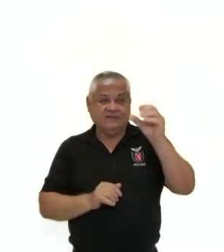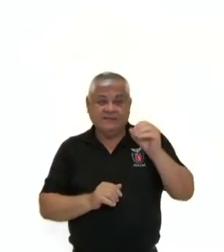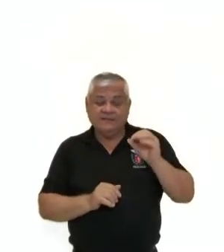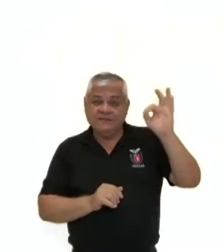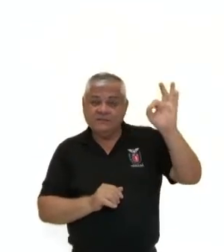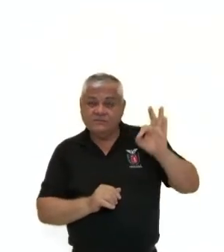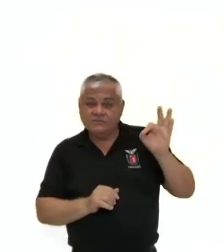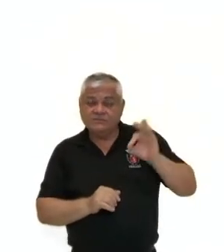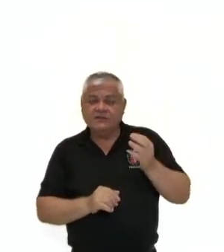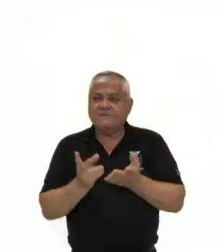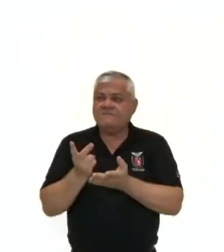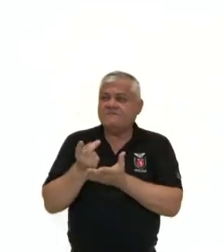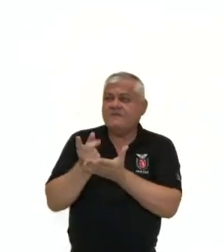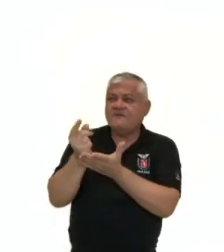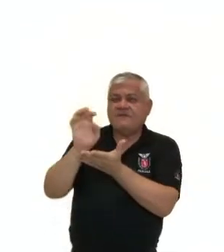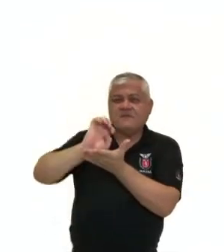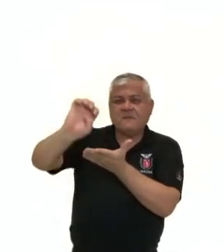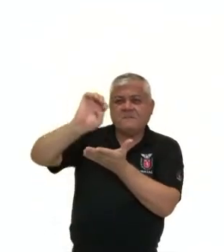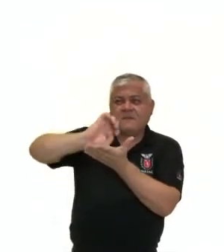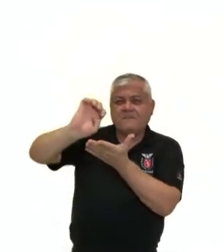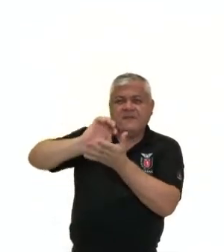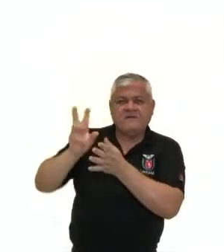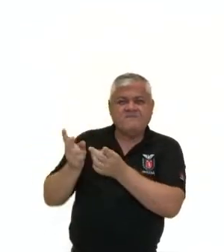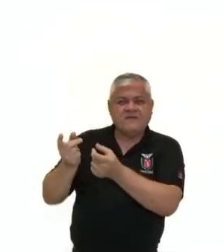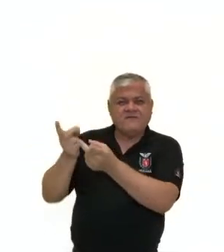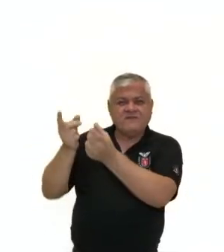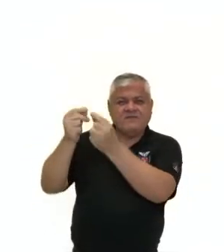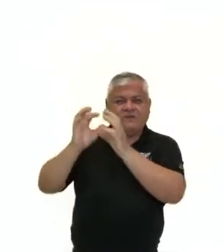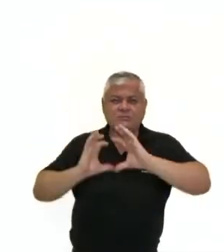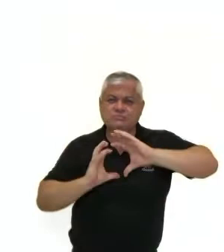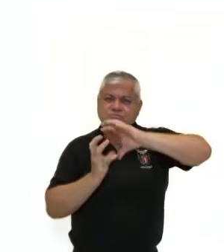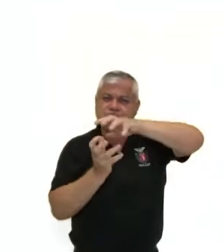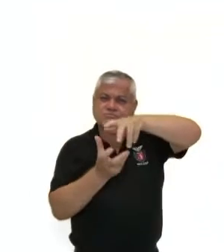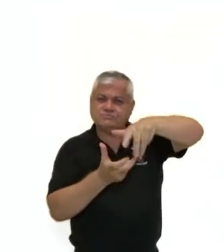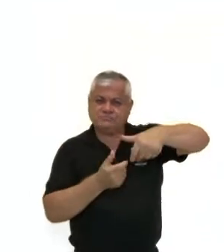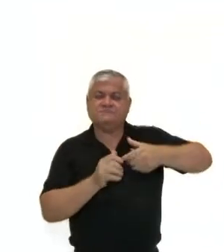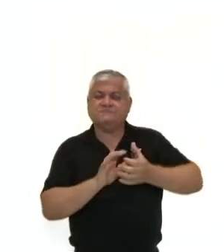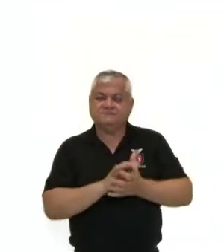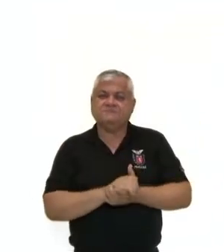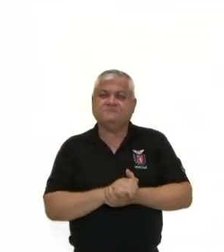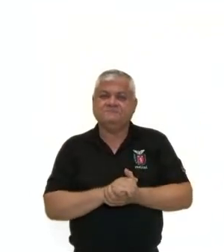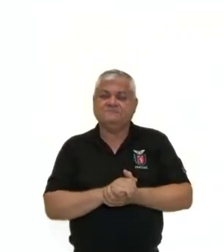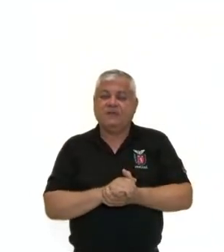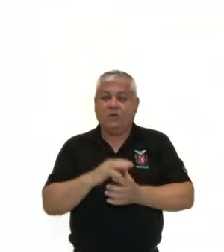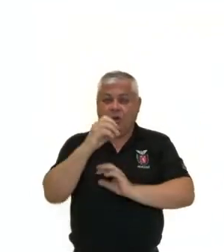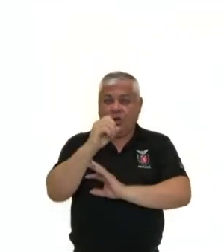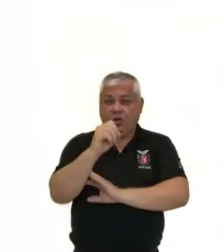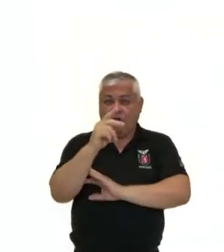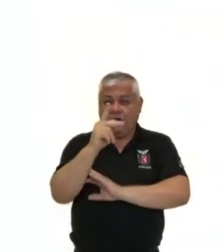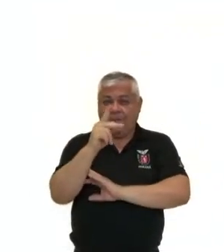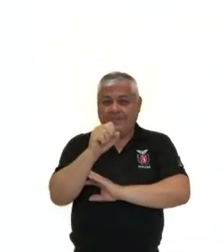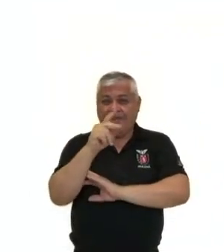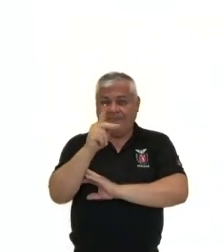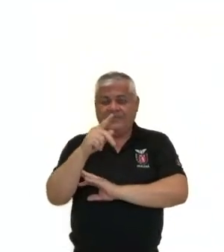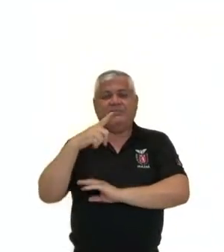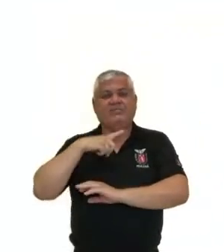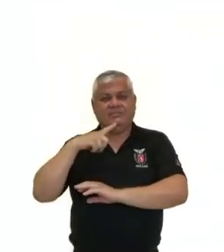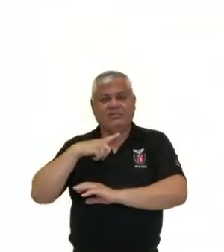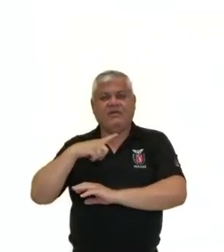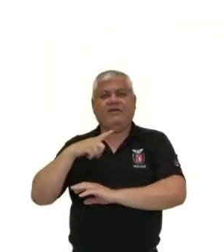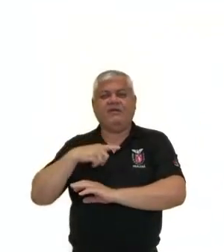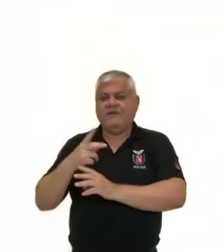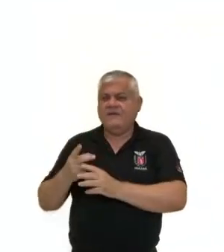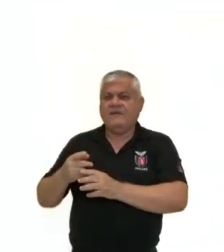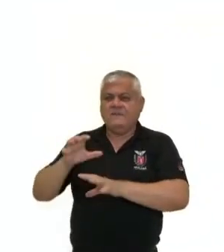das exportações desse recurso em todo o globo essa organização tem como os principais mercados as grandes